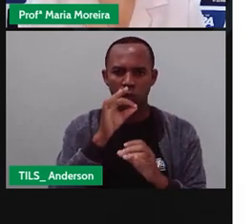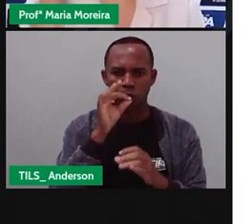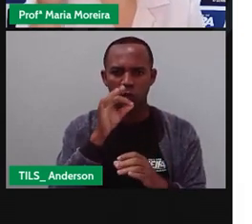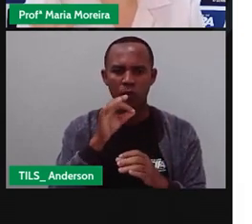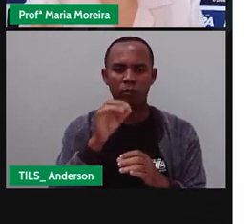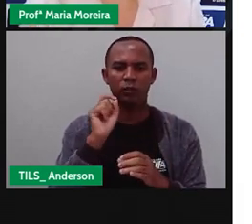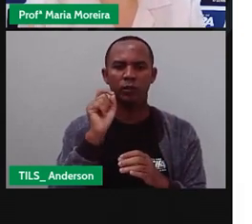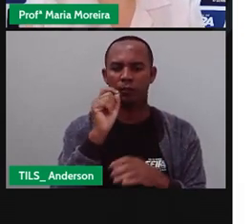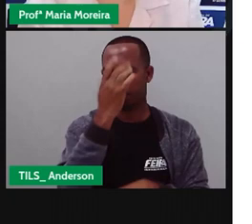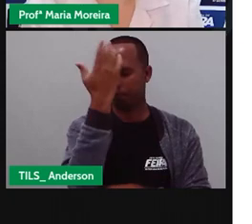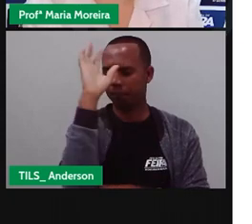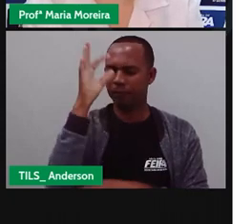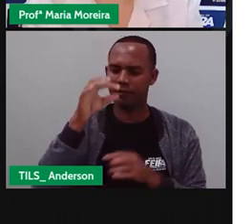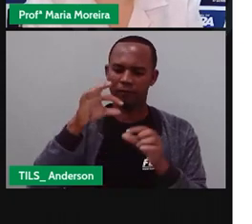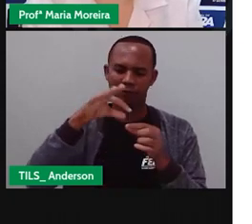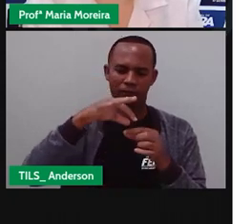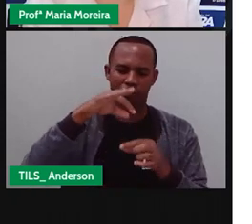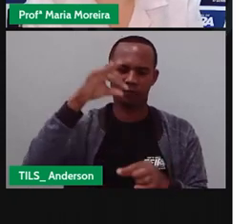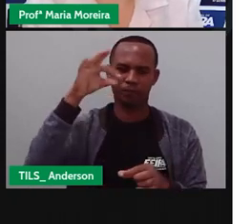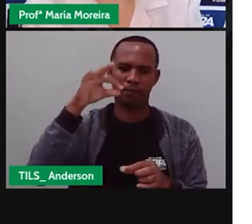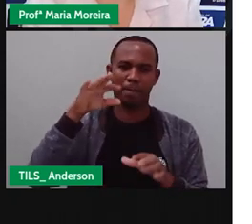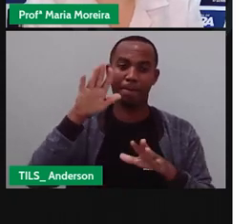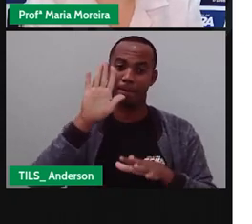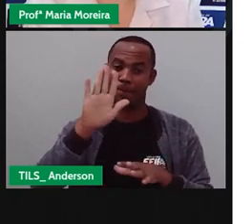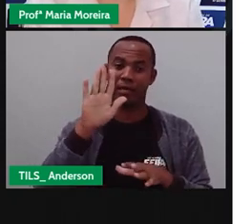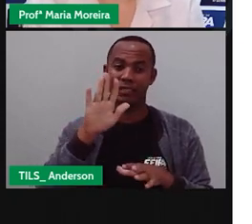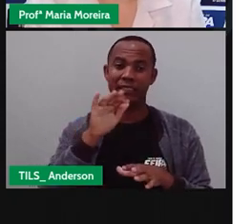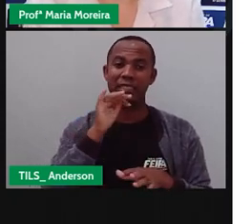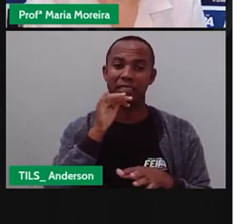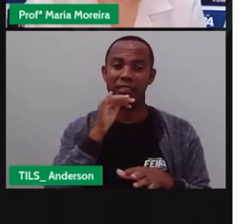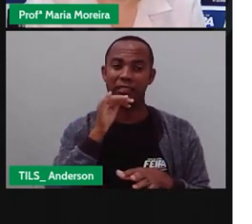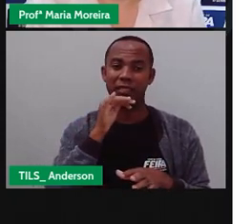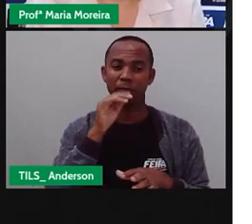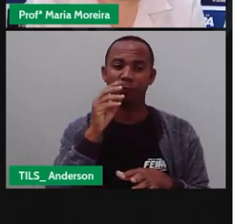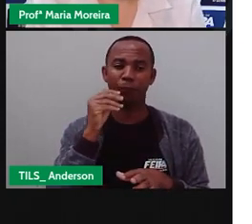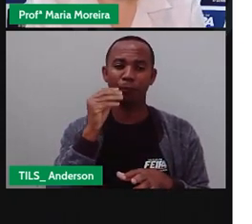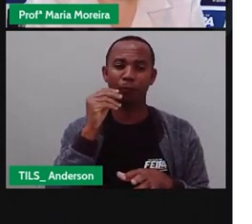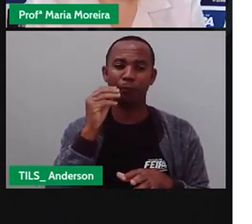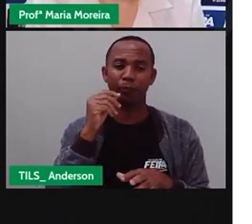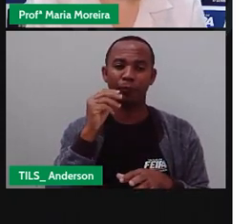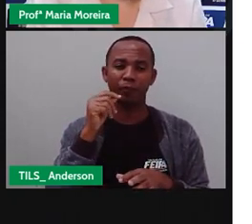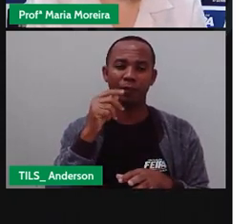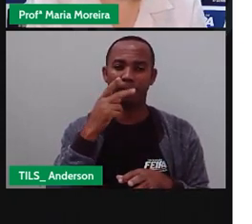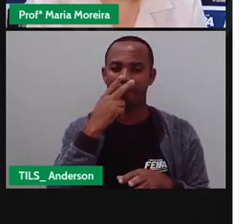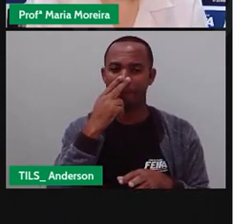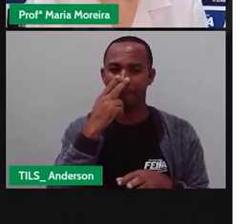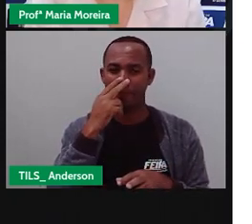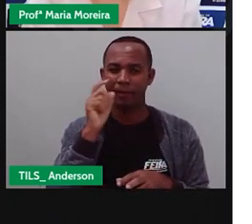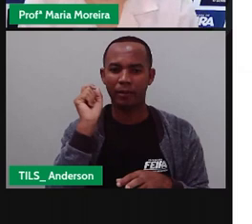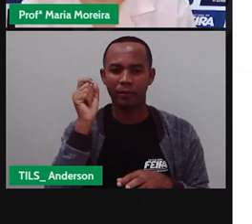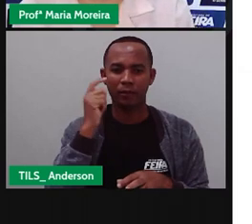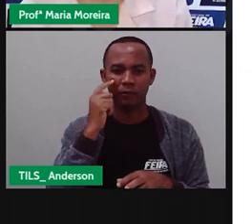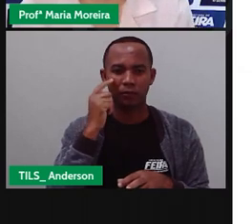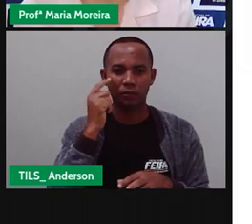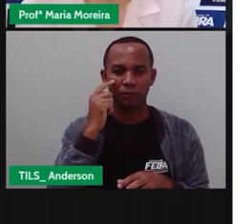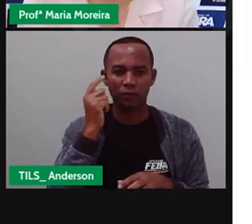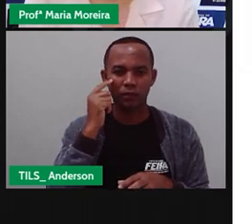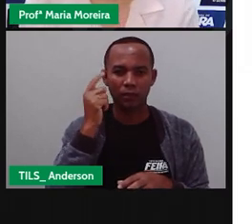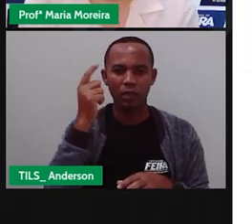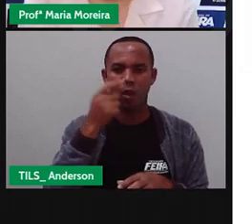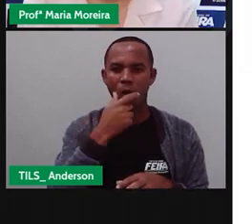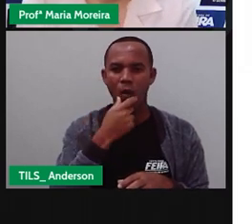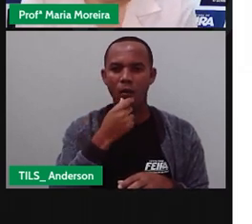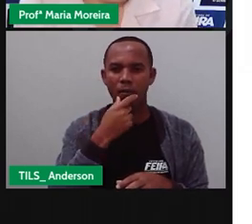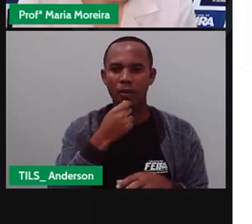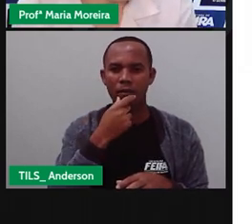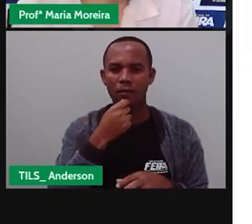esquentar o copo com as mãos. Mas isso deixava a bebida com um gostinho de mato. Marvin criou um canudinho